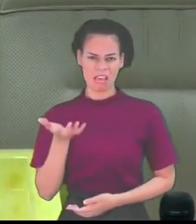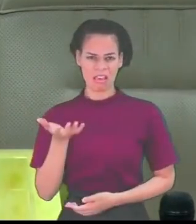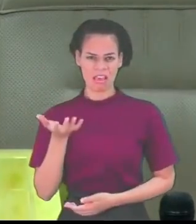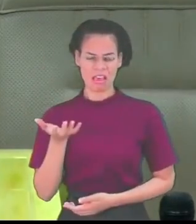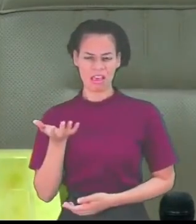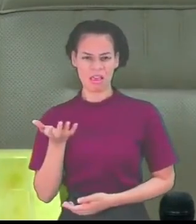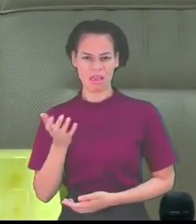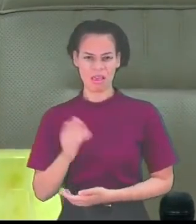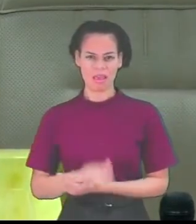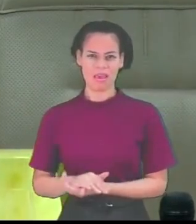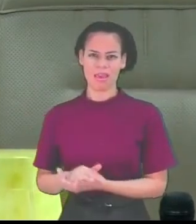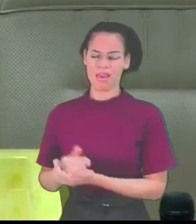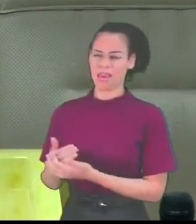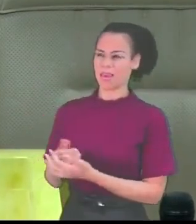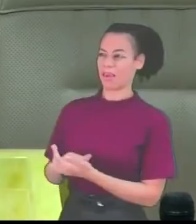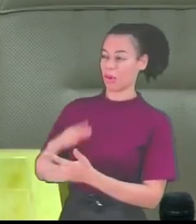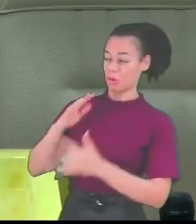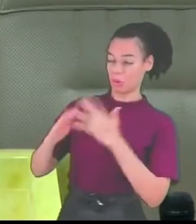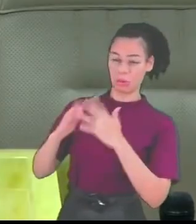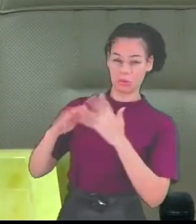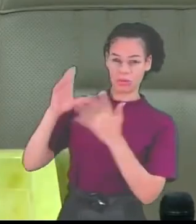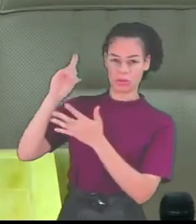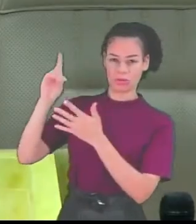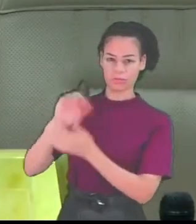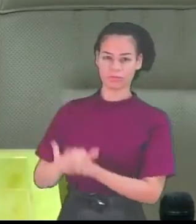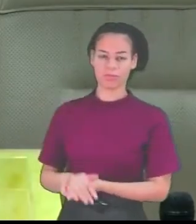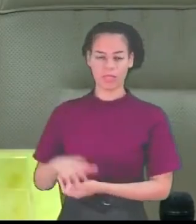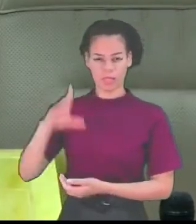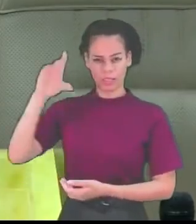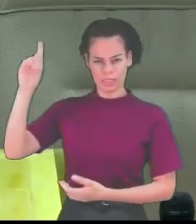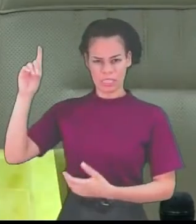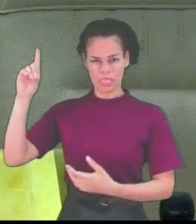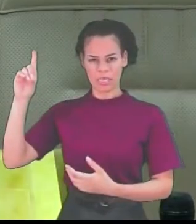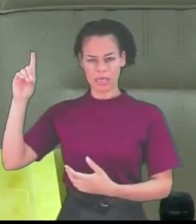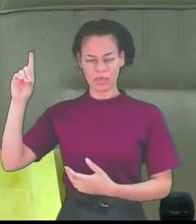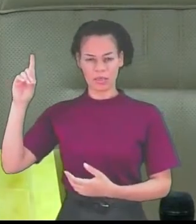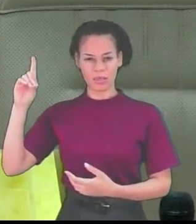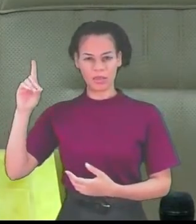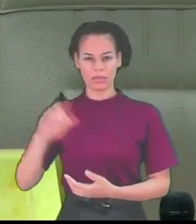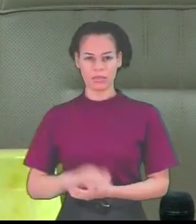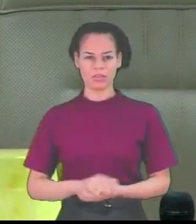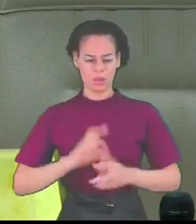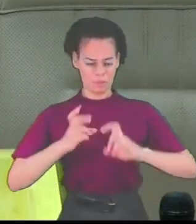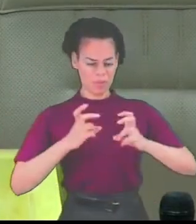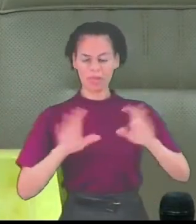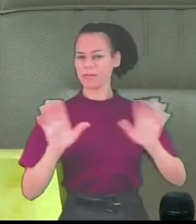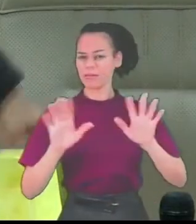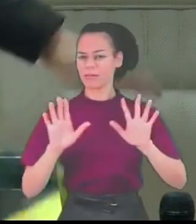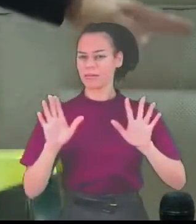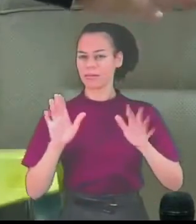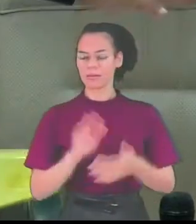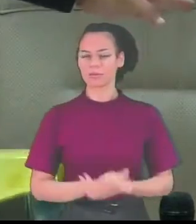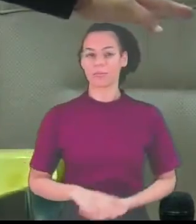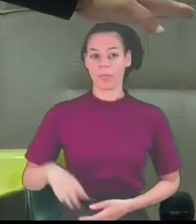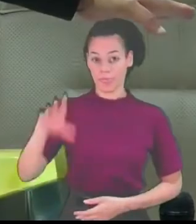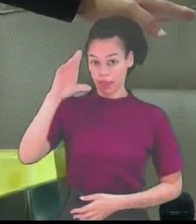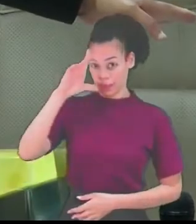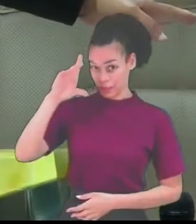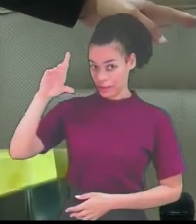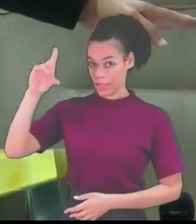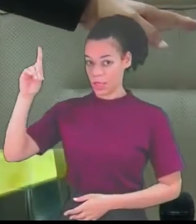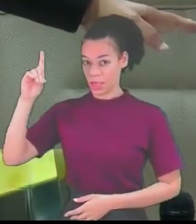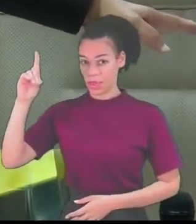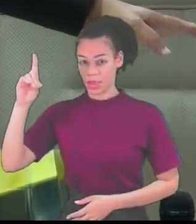Deus Deus não briga com ninguém irmãos Deus pelo sopro dos seus narizes ele vai